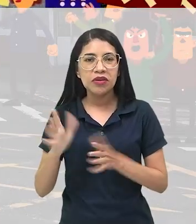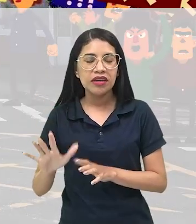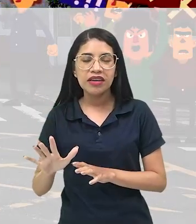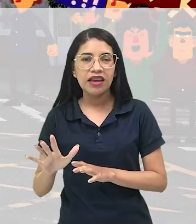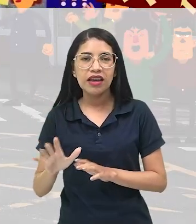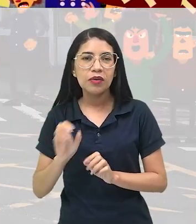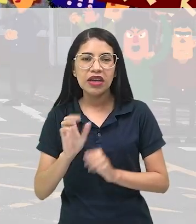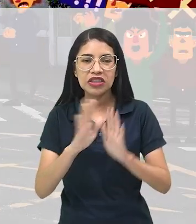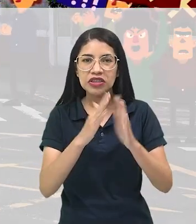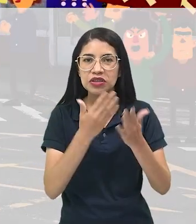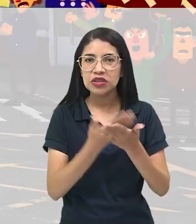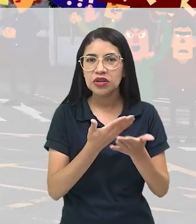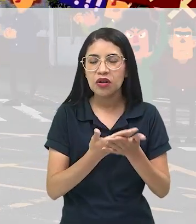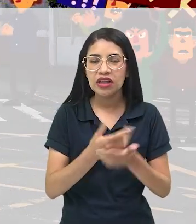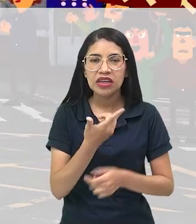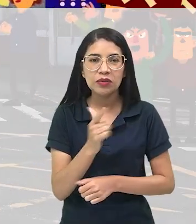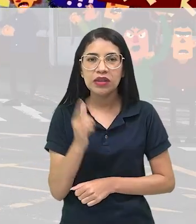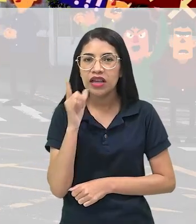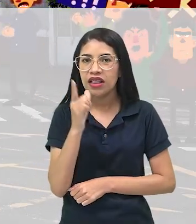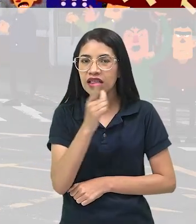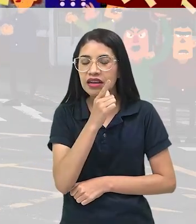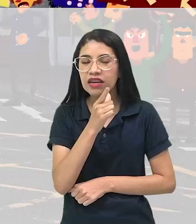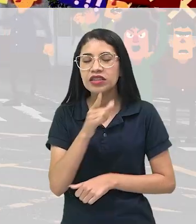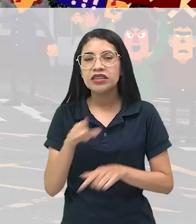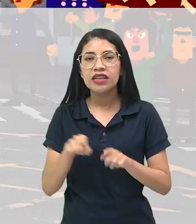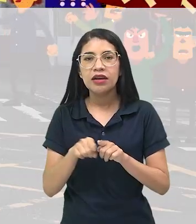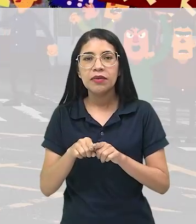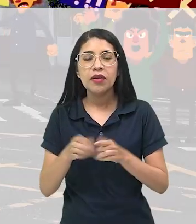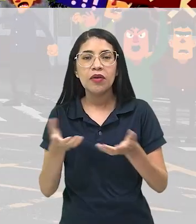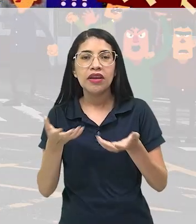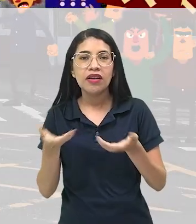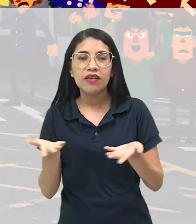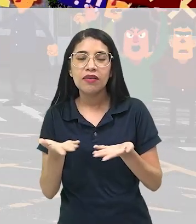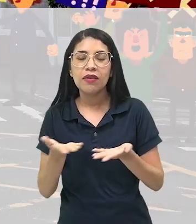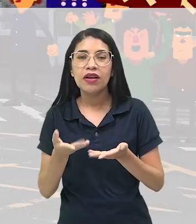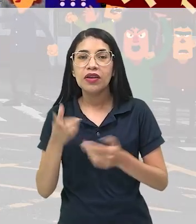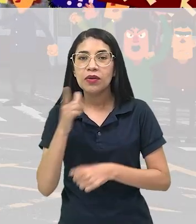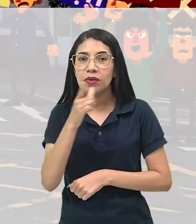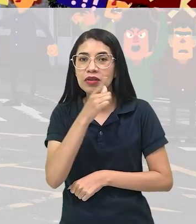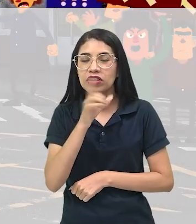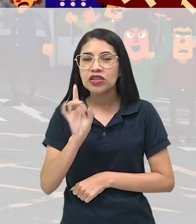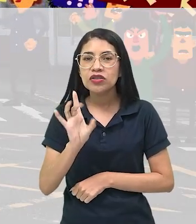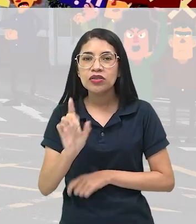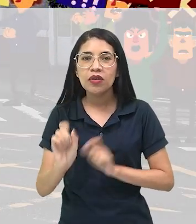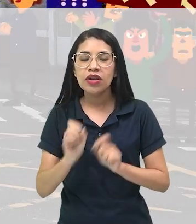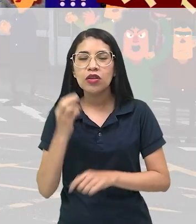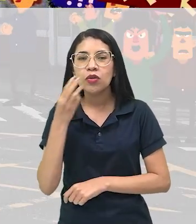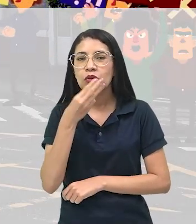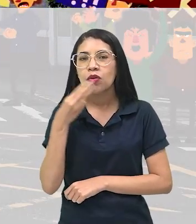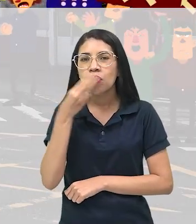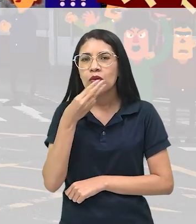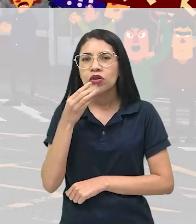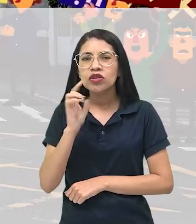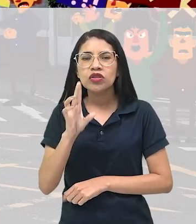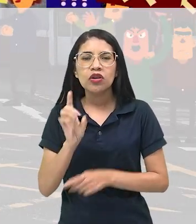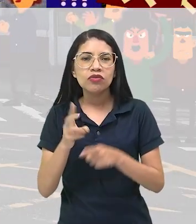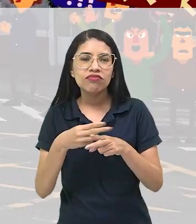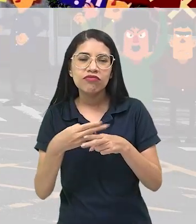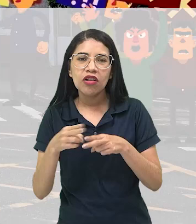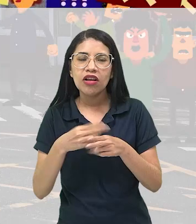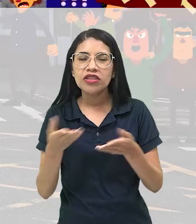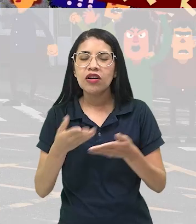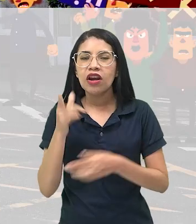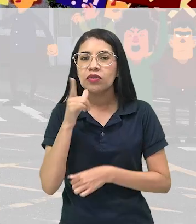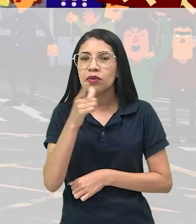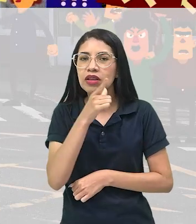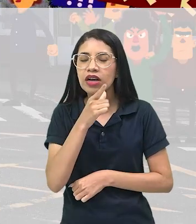mais de escola sem merenda. Eu quero que a merenda agora seja só doce. Eu quero só chocolate agora na